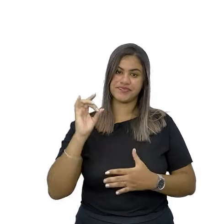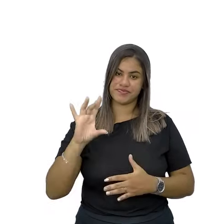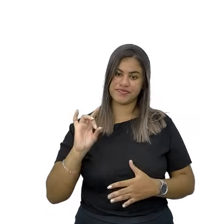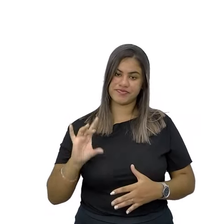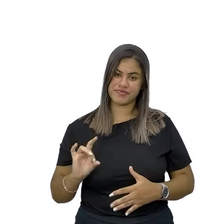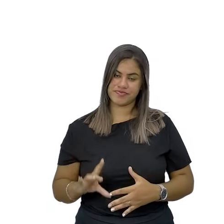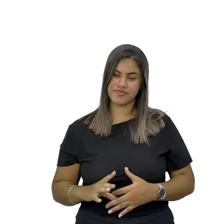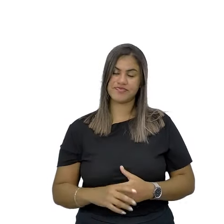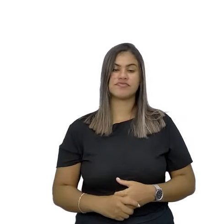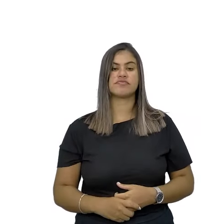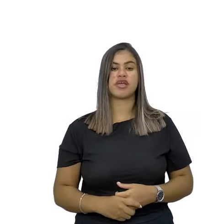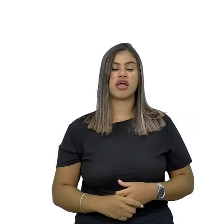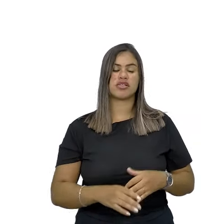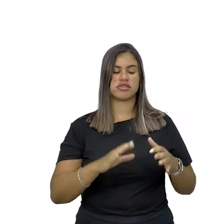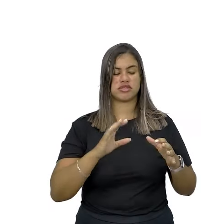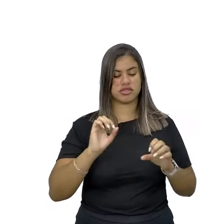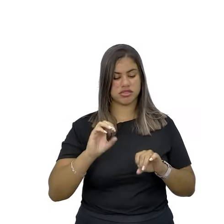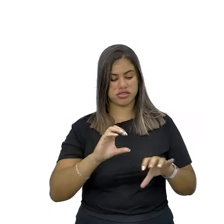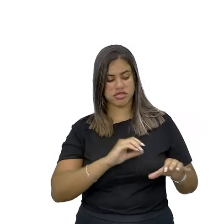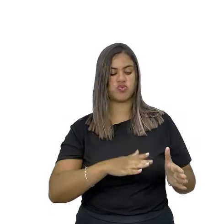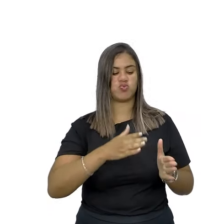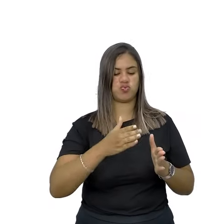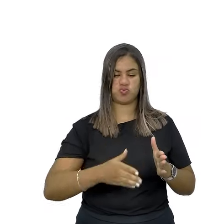cada etapa, né,